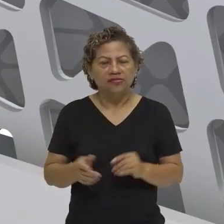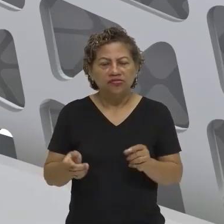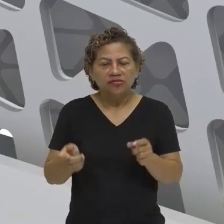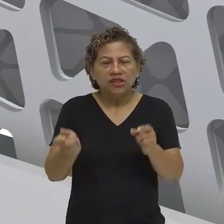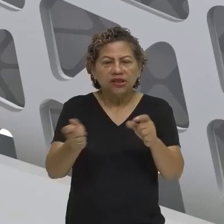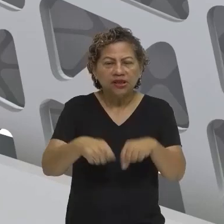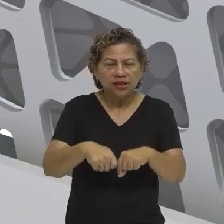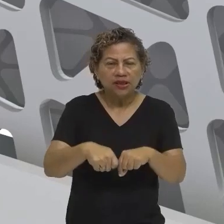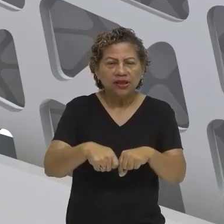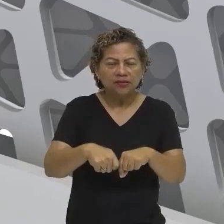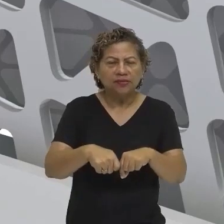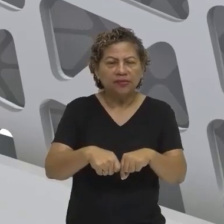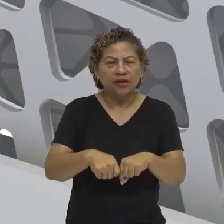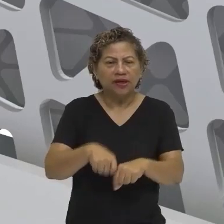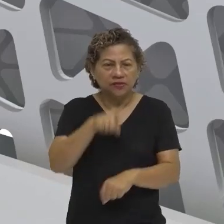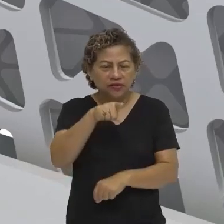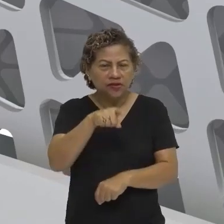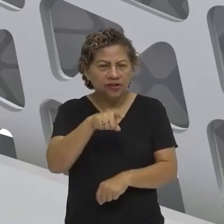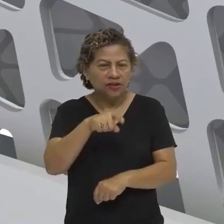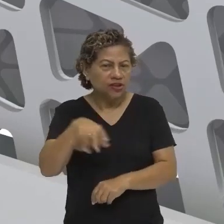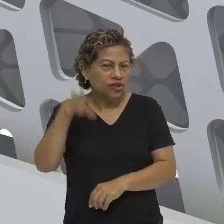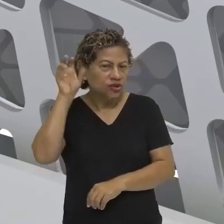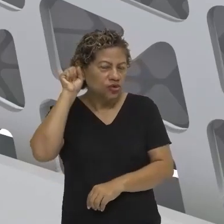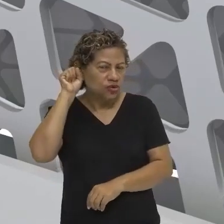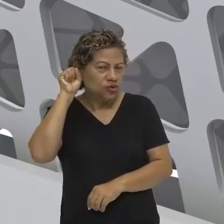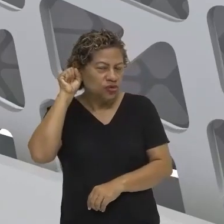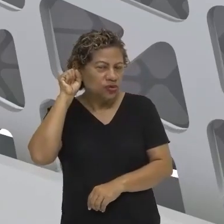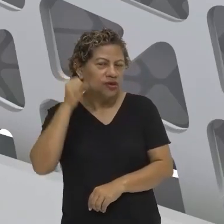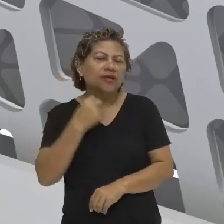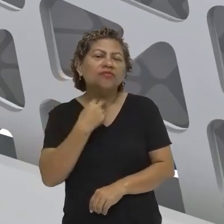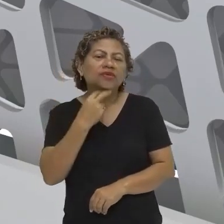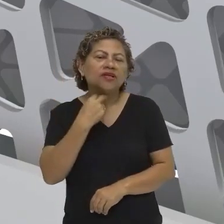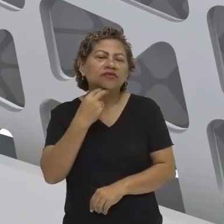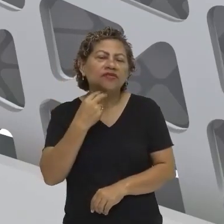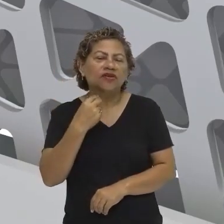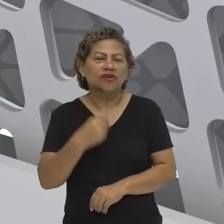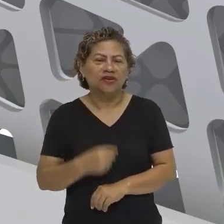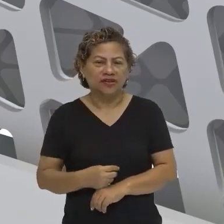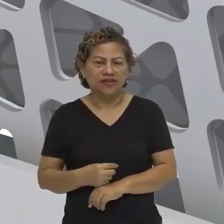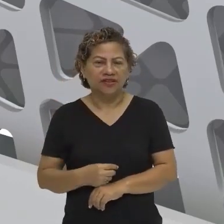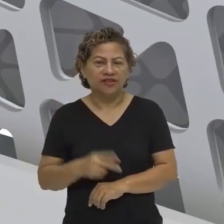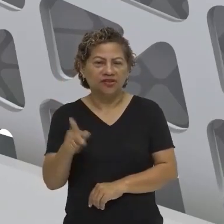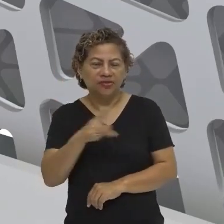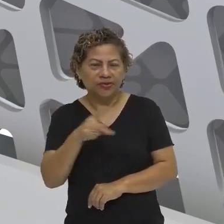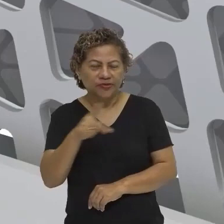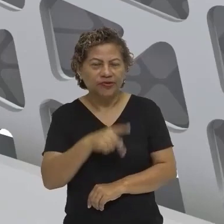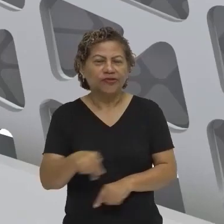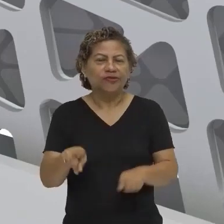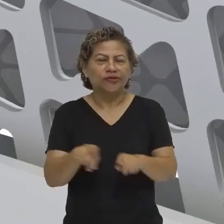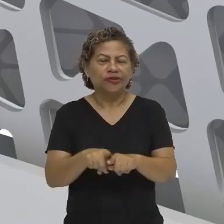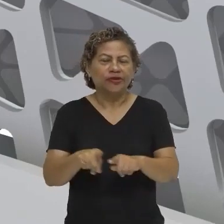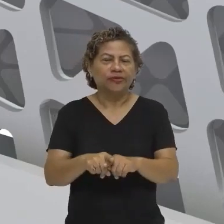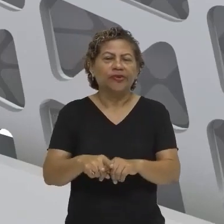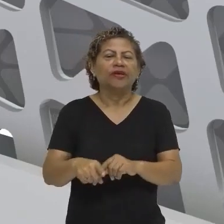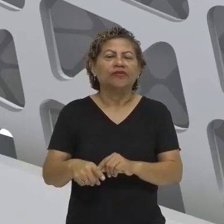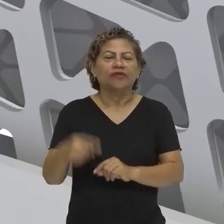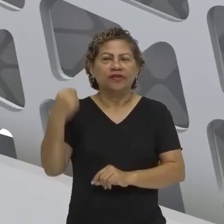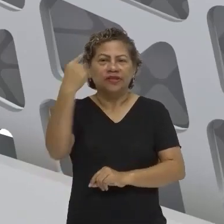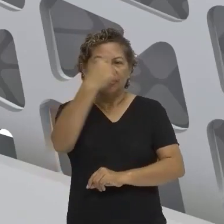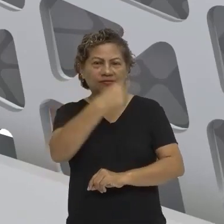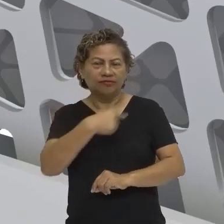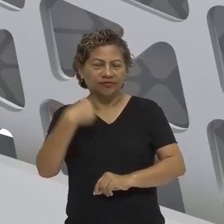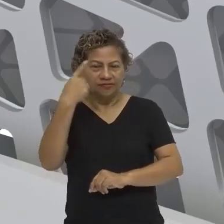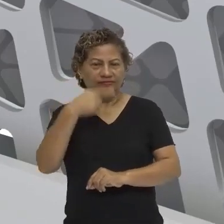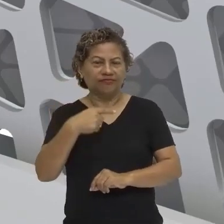possibilidade de você ouvir minha voz, de você ver minha imagem, de você estar nessa sala iluminada e você